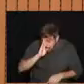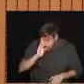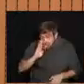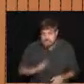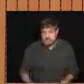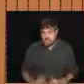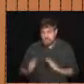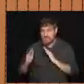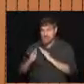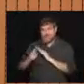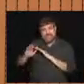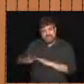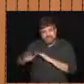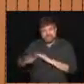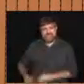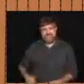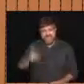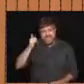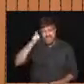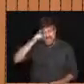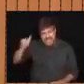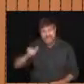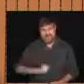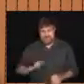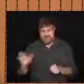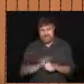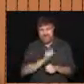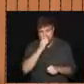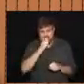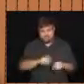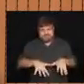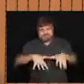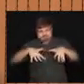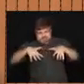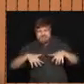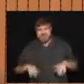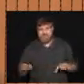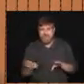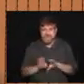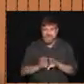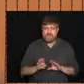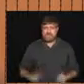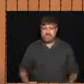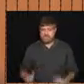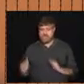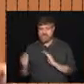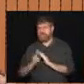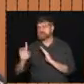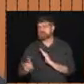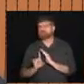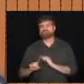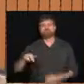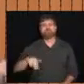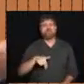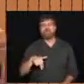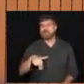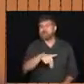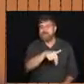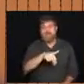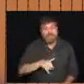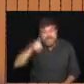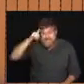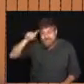O isolamento, né? Evitar multidão, evitar sair de casa, é o que vai nos trazer